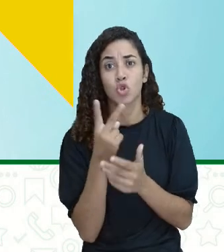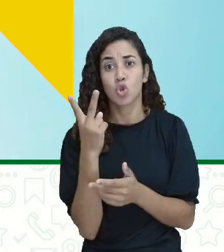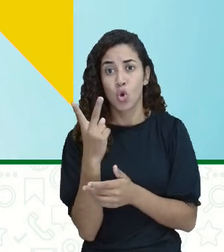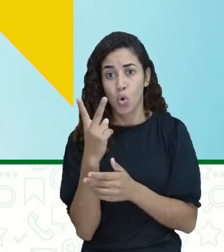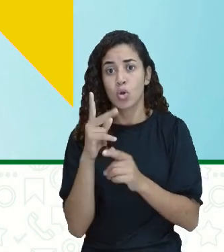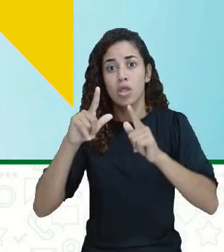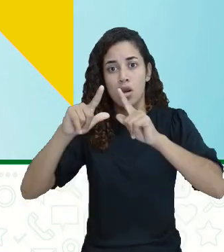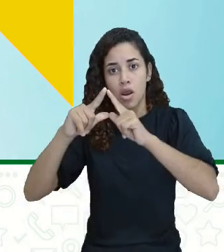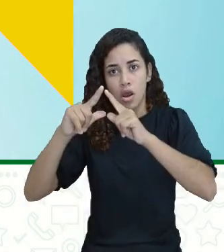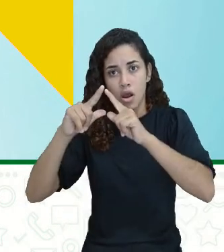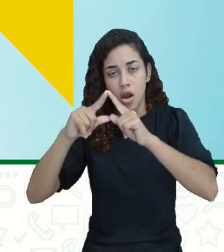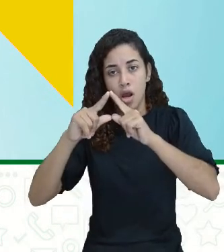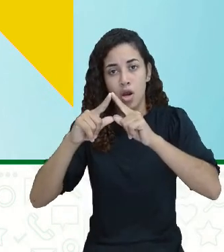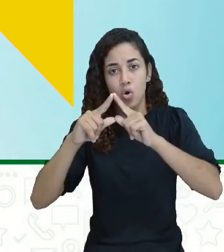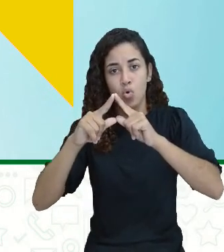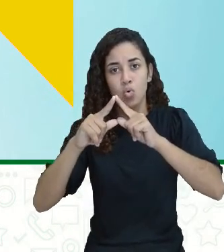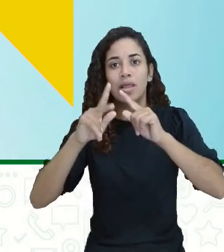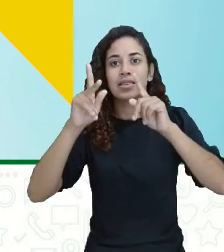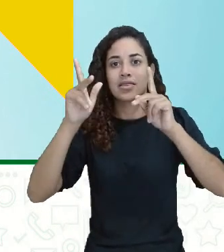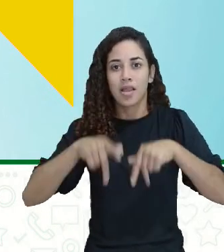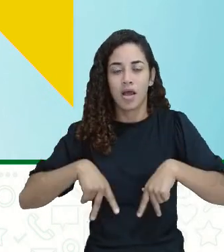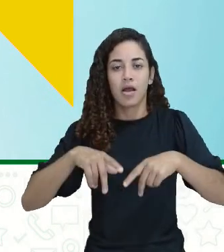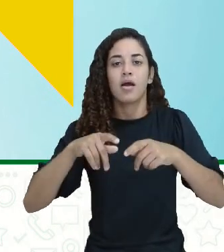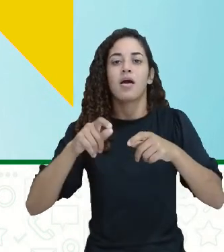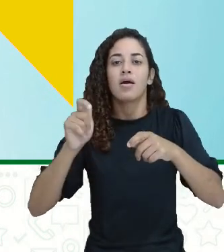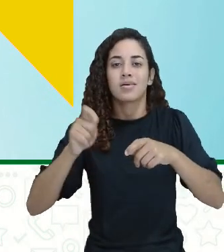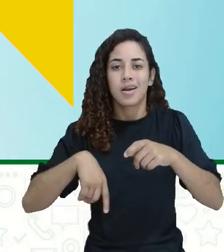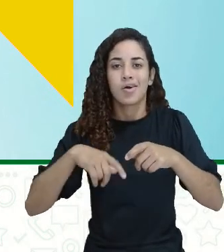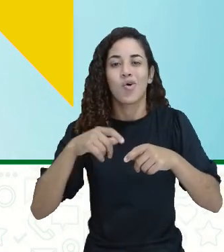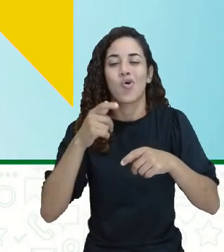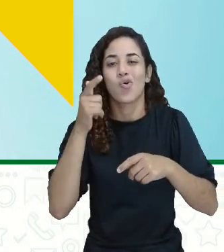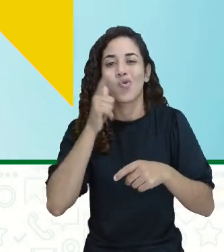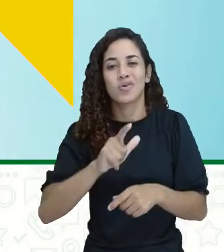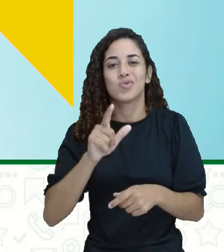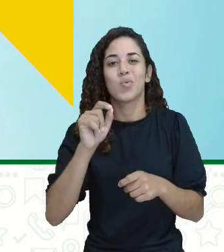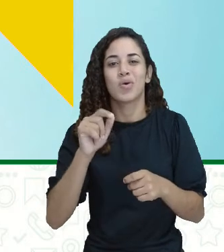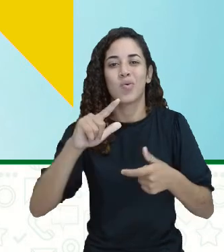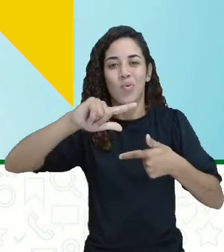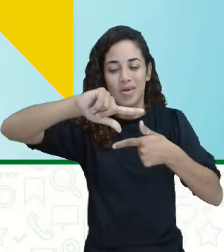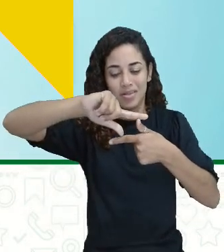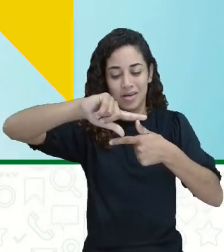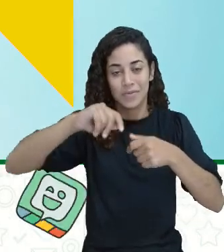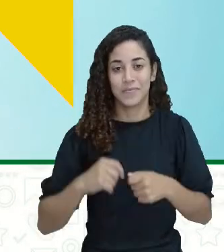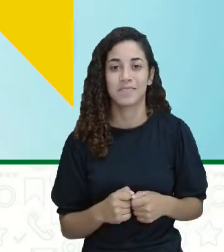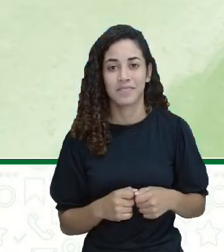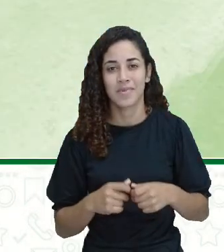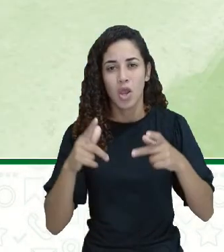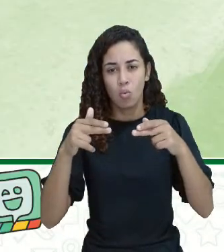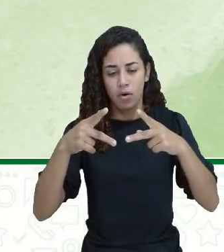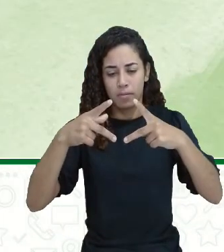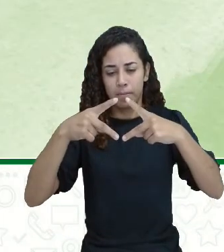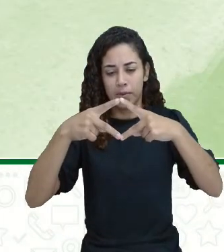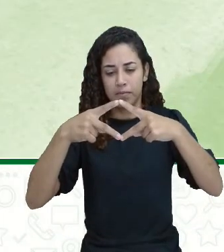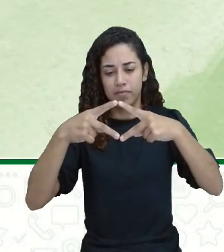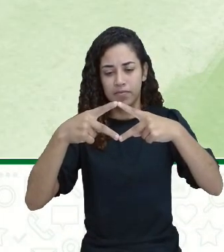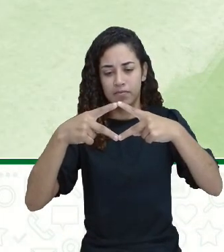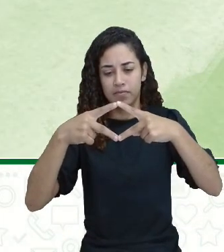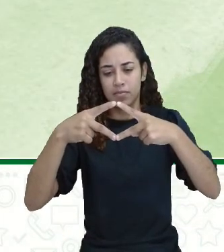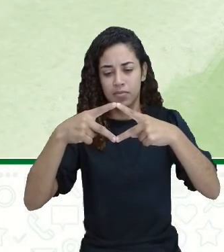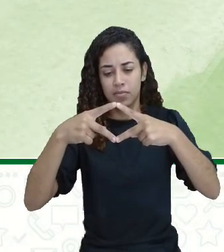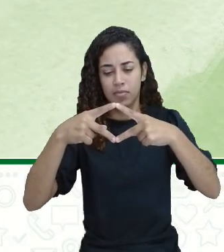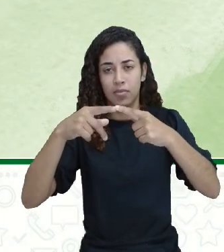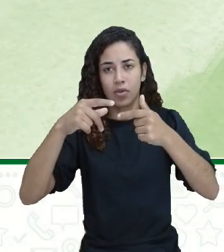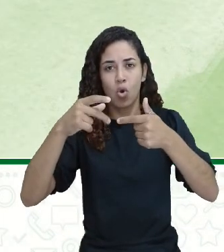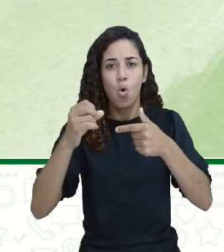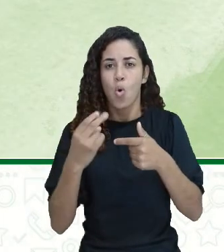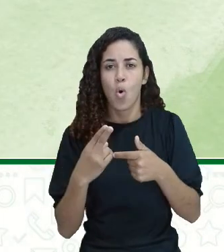do triângulo é que forma o quadrado. Perceberam? E agora, essa figura,